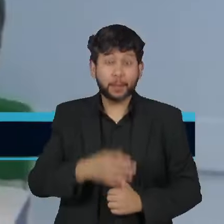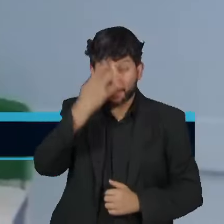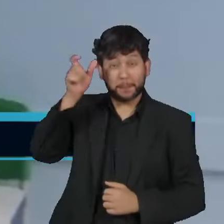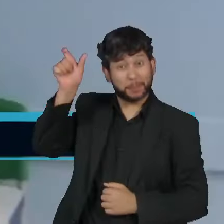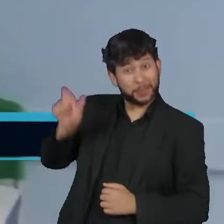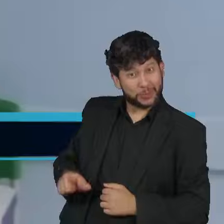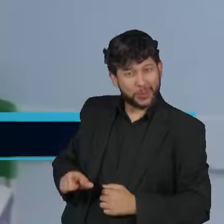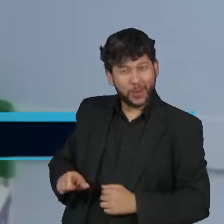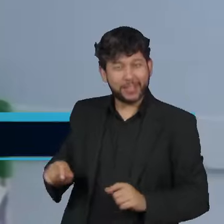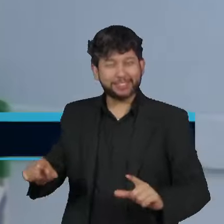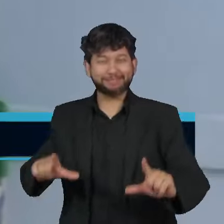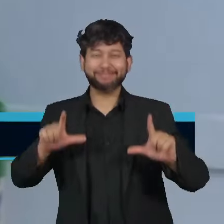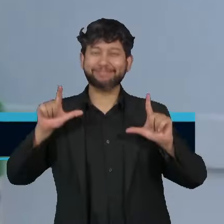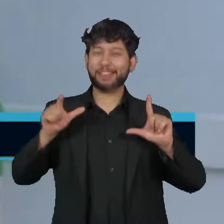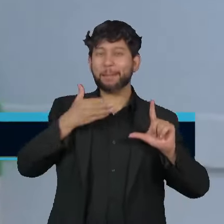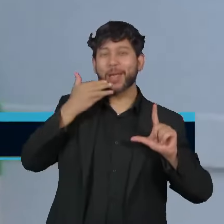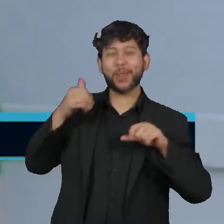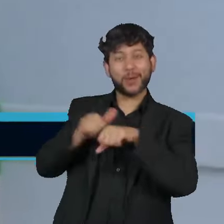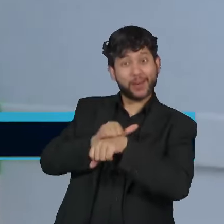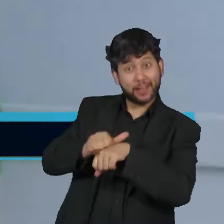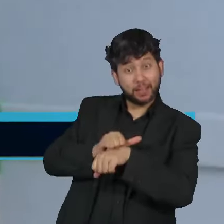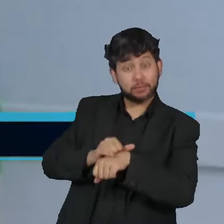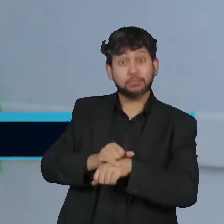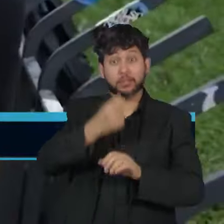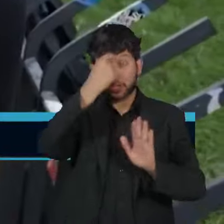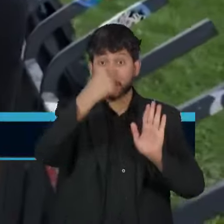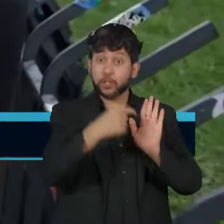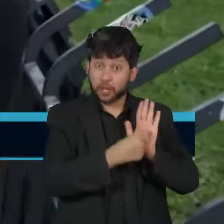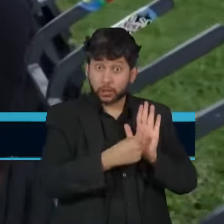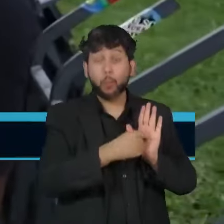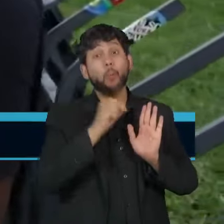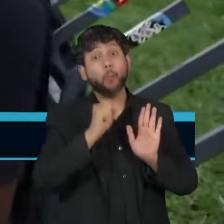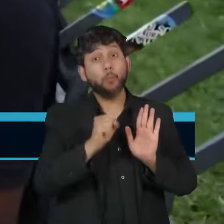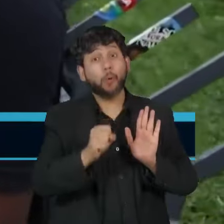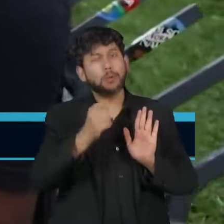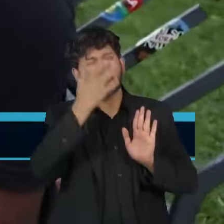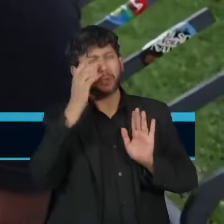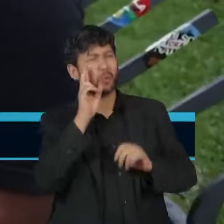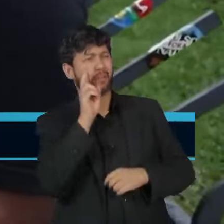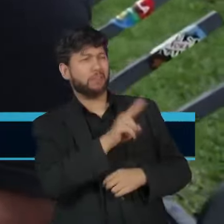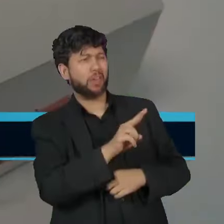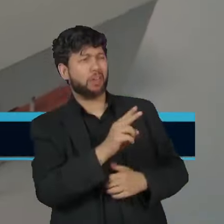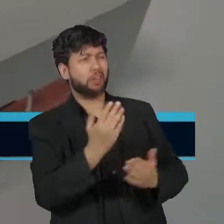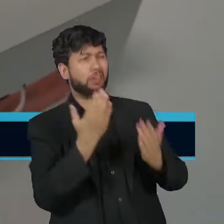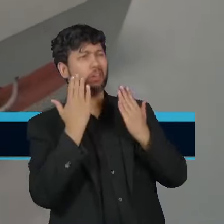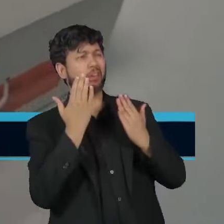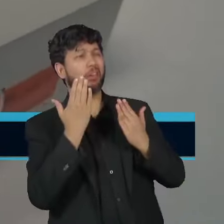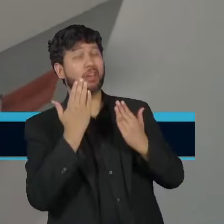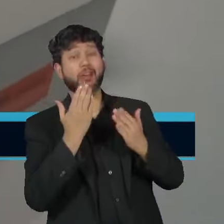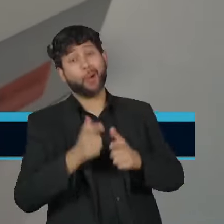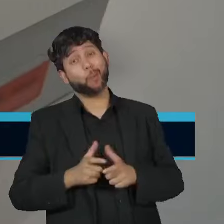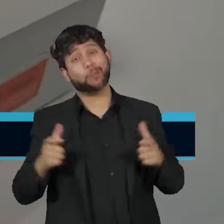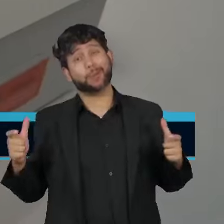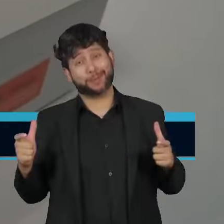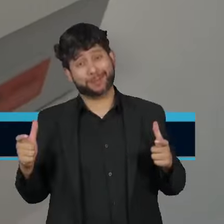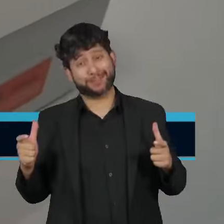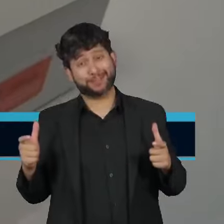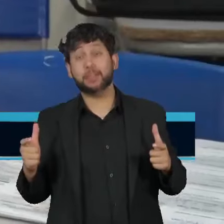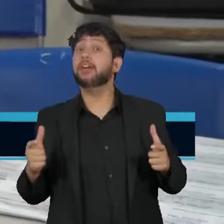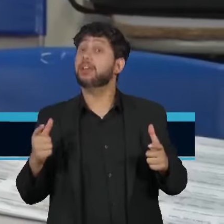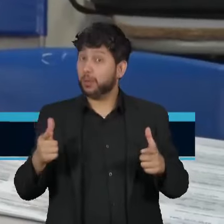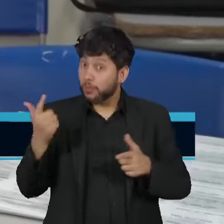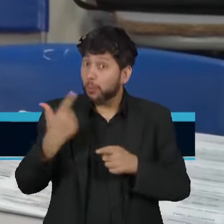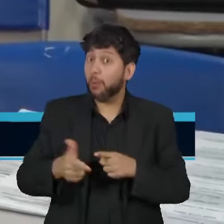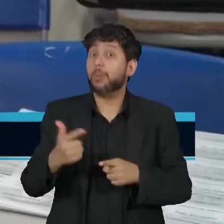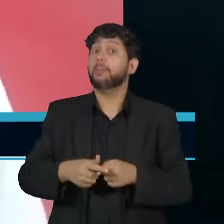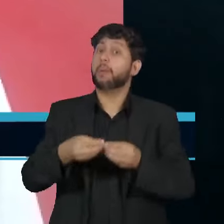candidato a inteligência artificial é capaz de diminuir a confiança da população no que vê e ouve isso pode ser a maior ameaça